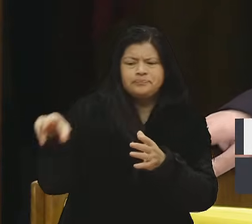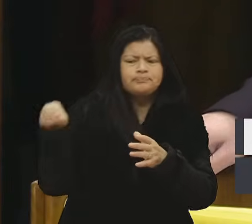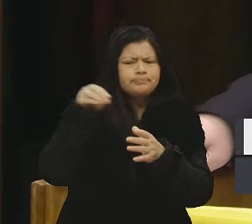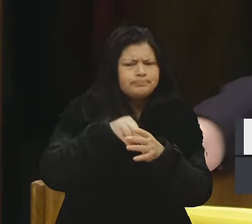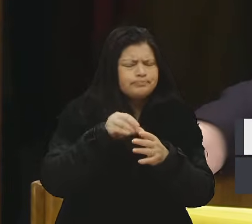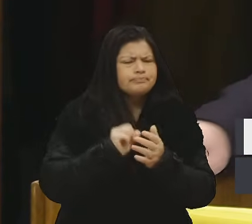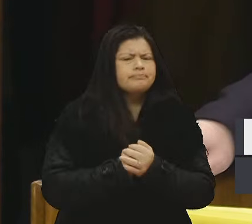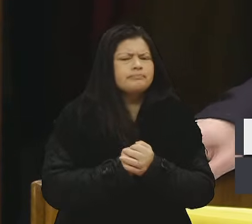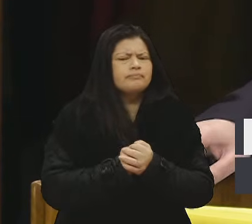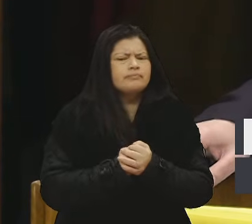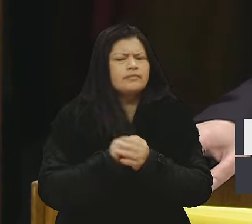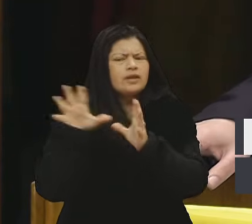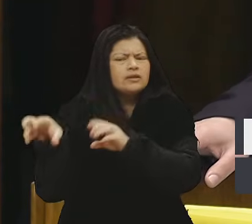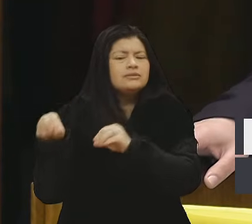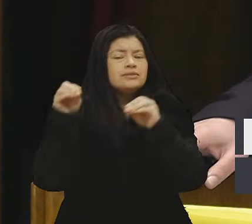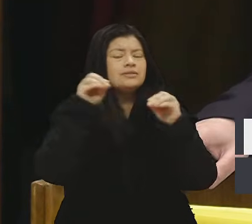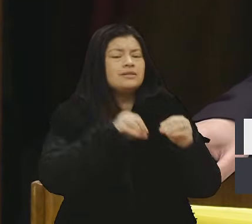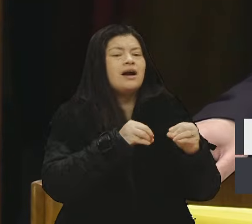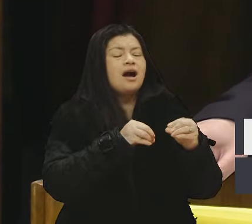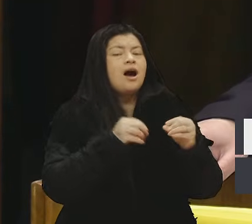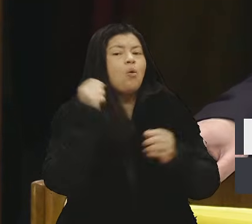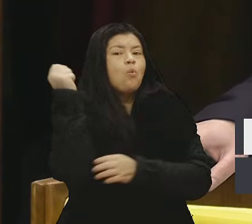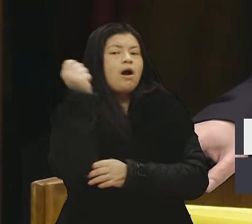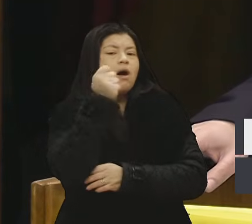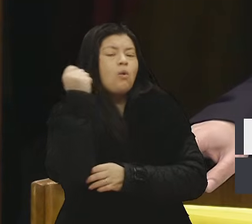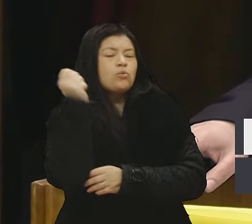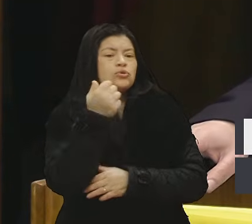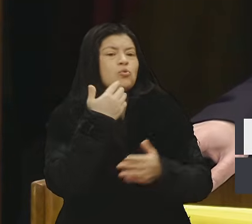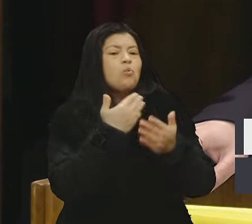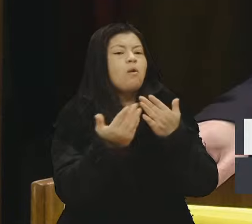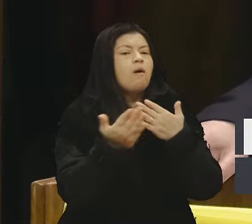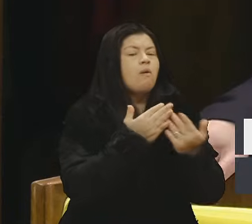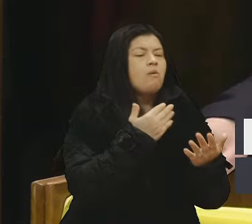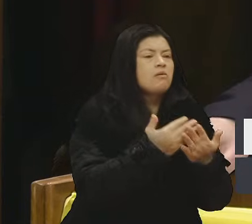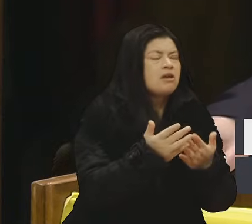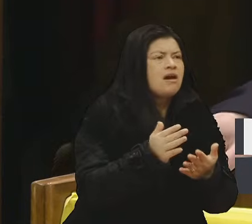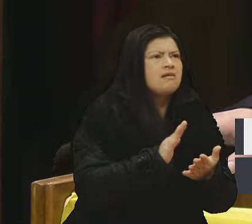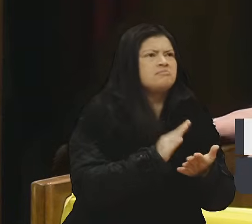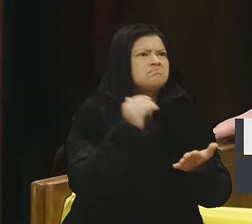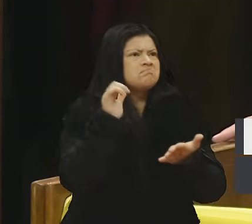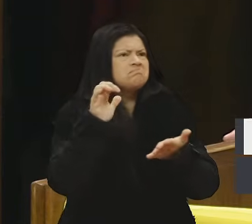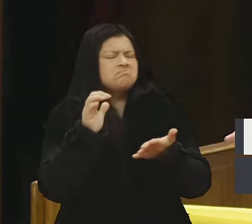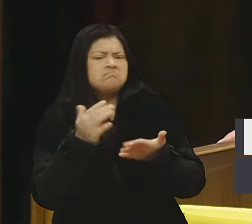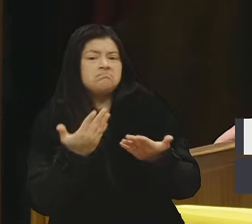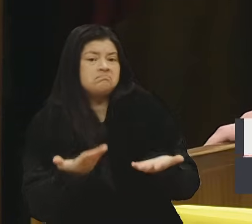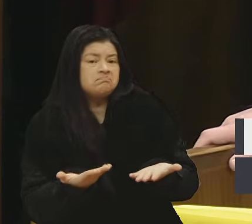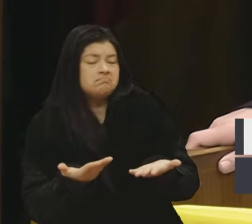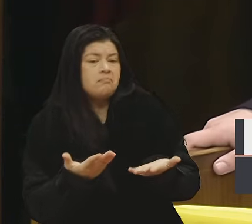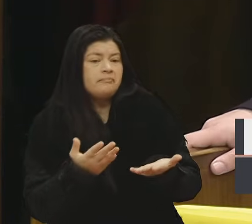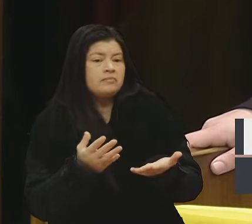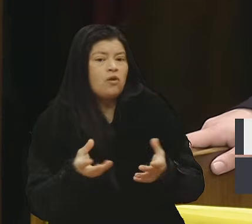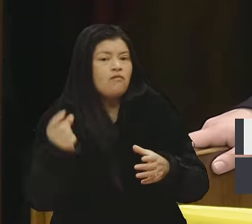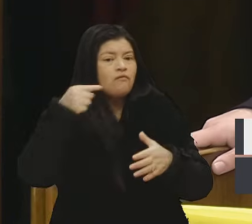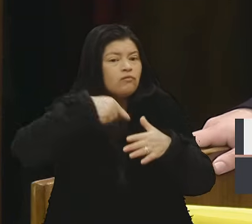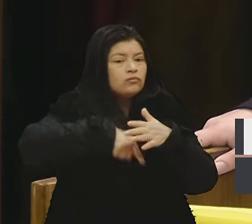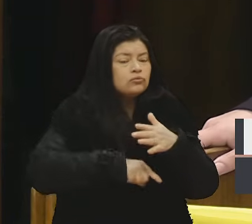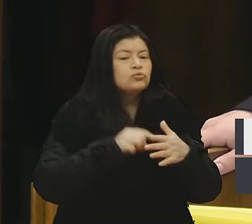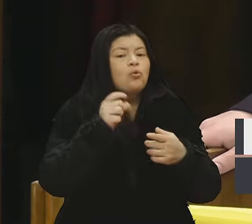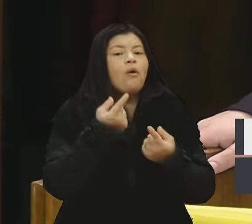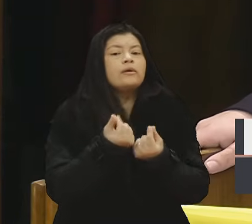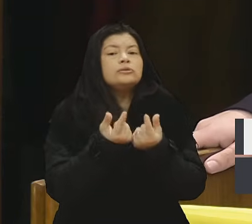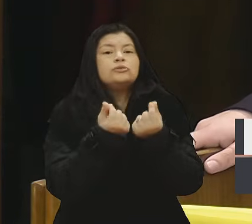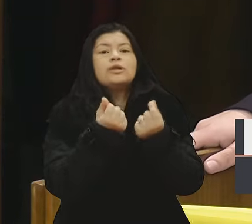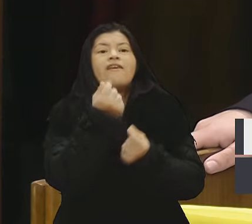possibilidade de um empresário gaúcho qualquer que queira trabalhar de verdade trabalhar, porque só um fundo econômico internacional para aportar